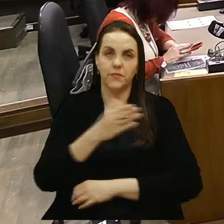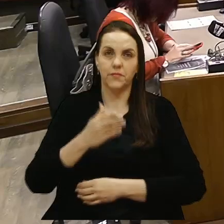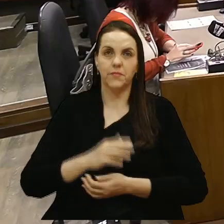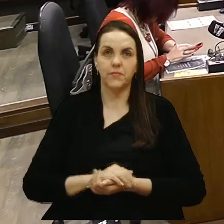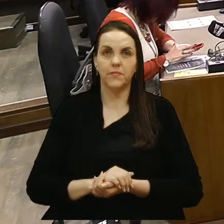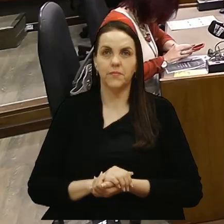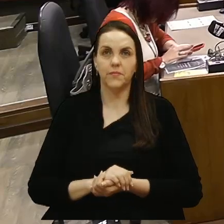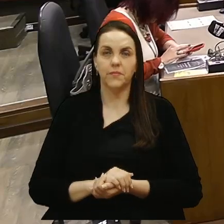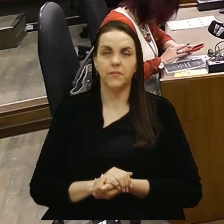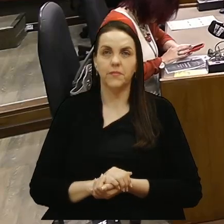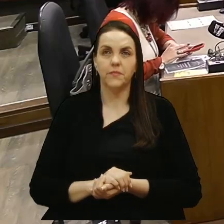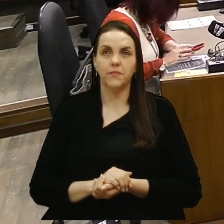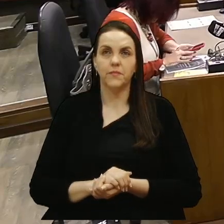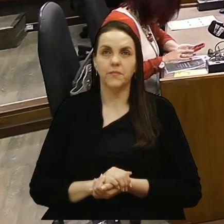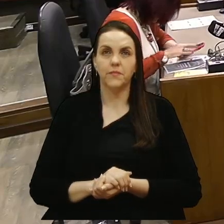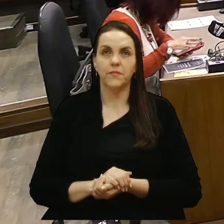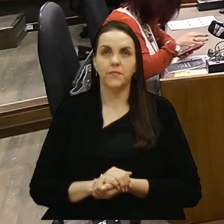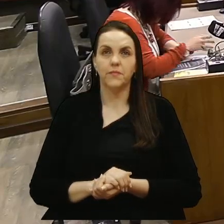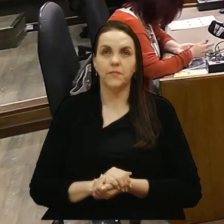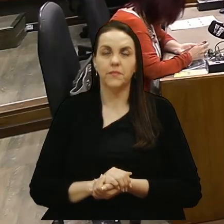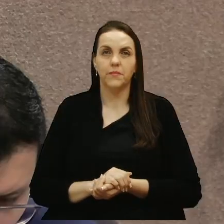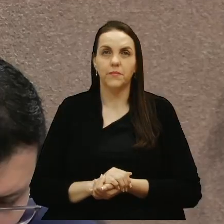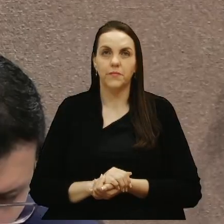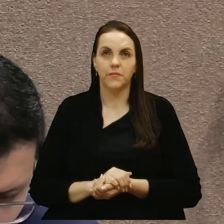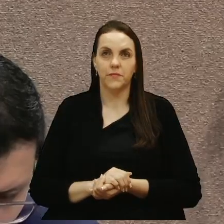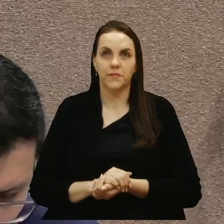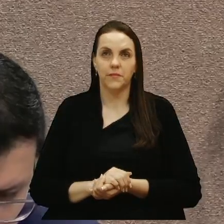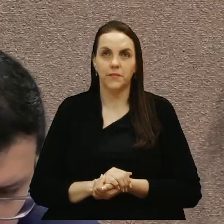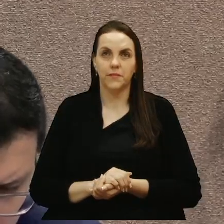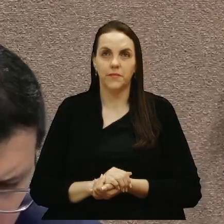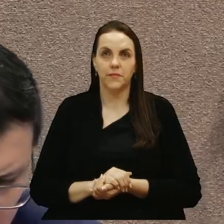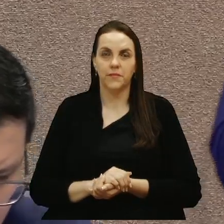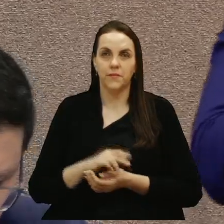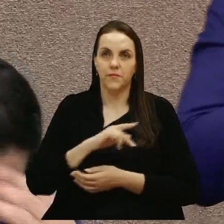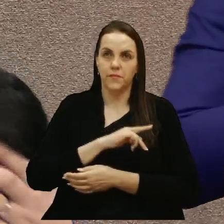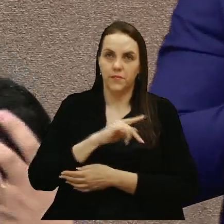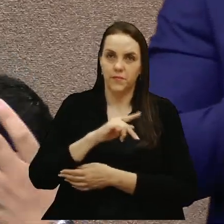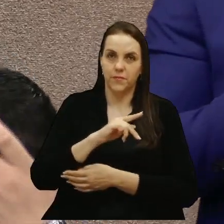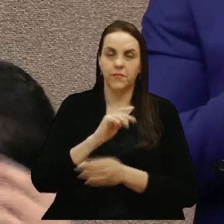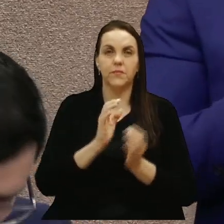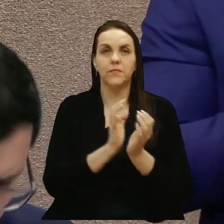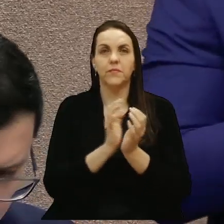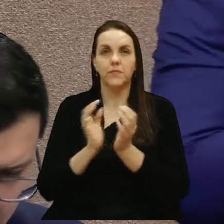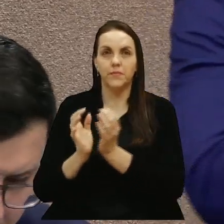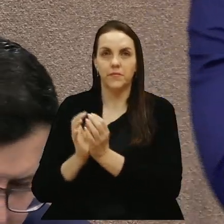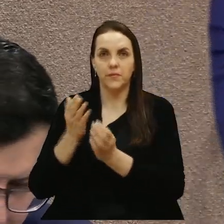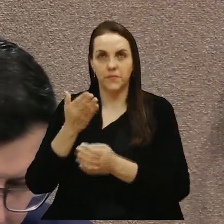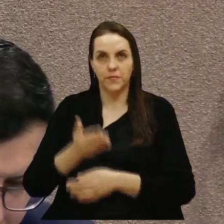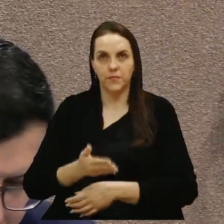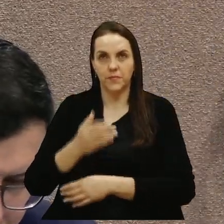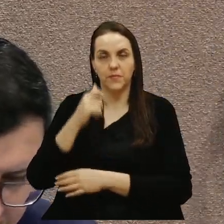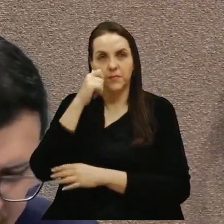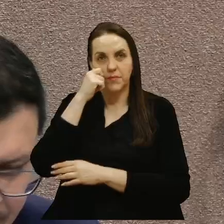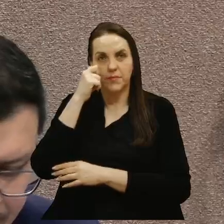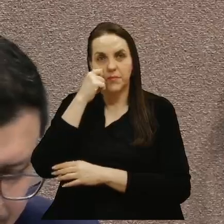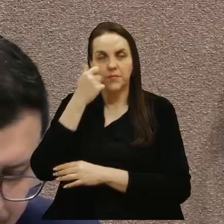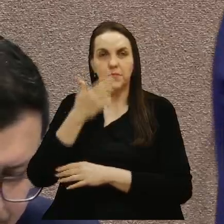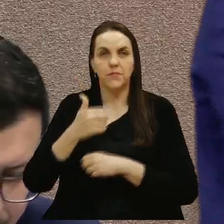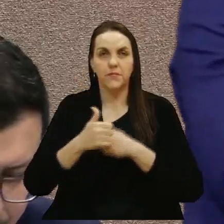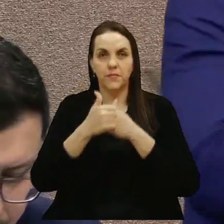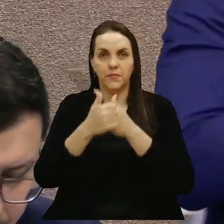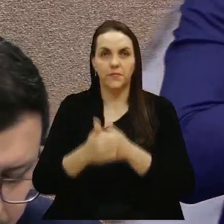Ramon. Peço a palavra. Peço a palavra. Senhor presidente, nobres colegas aqui presentes, aos senhores que nos